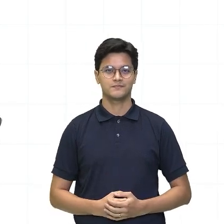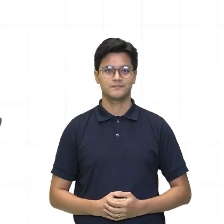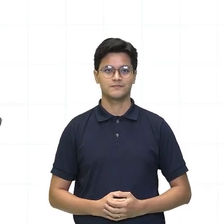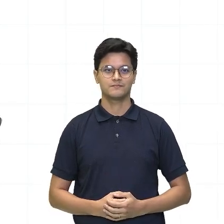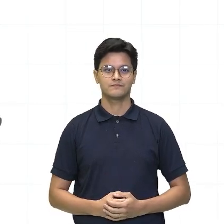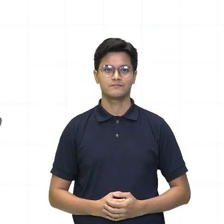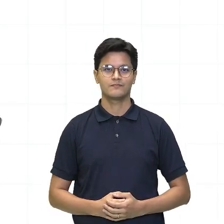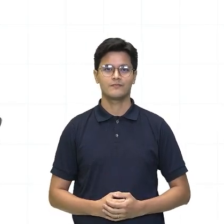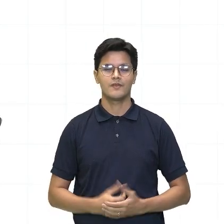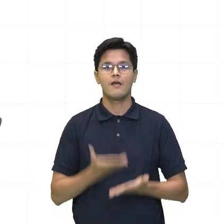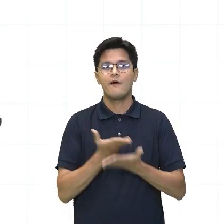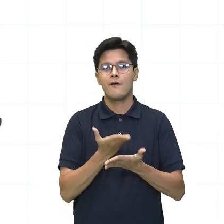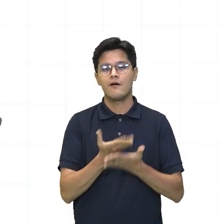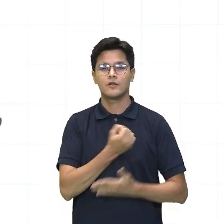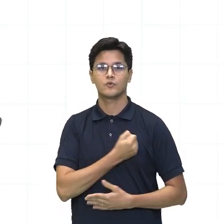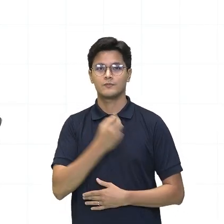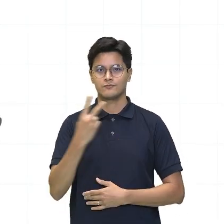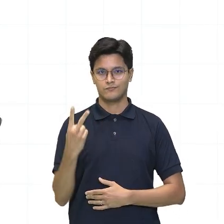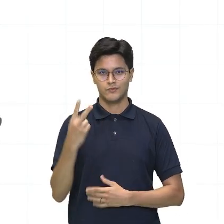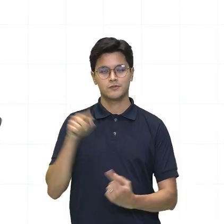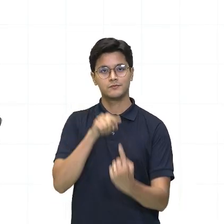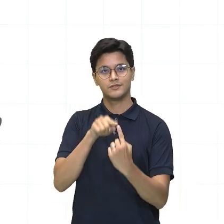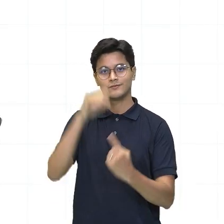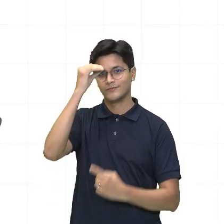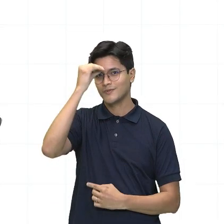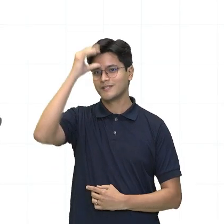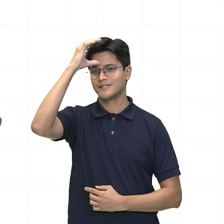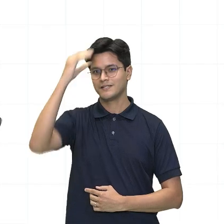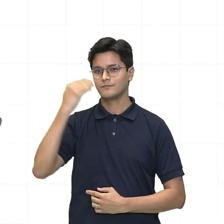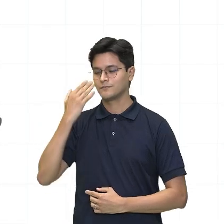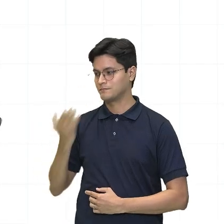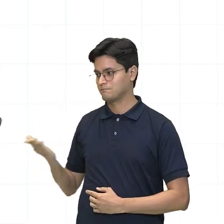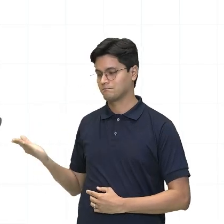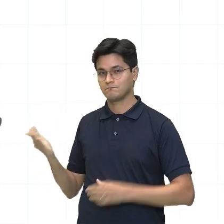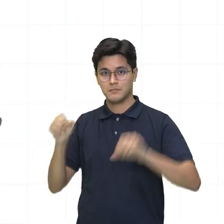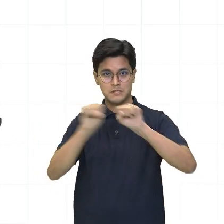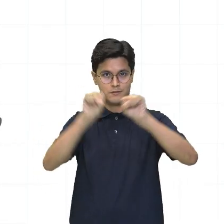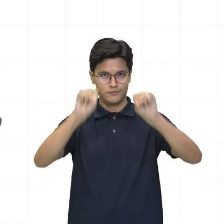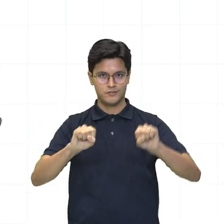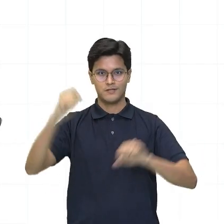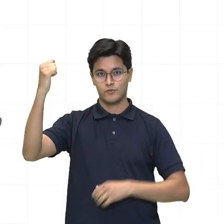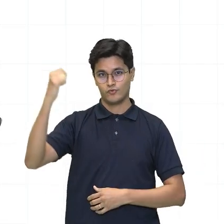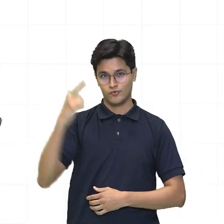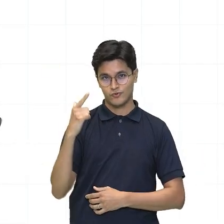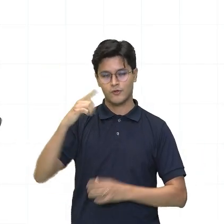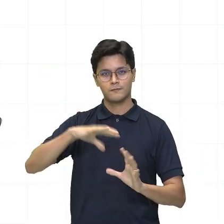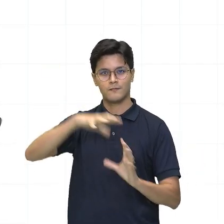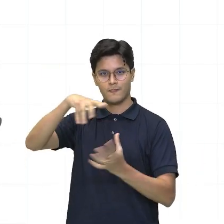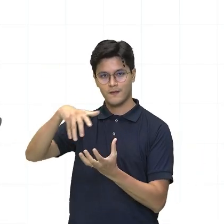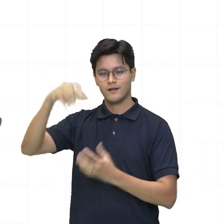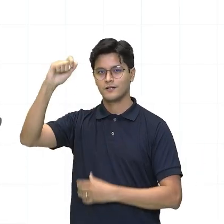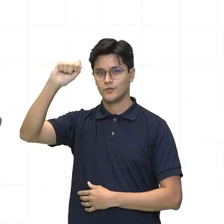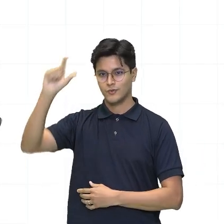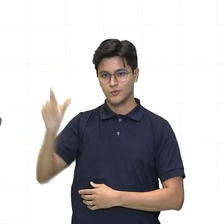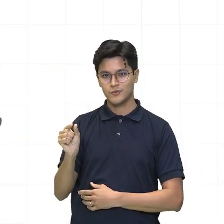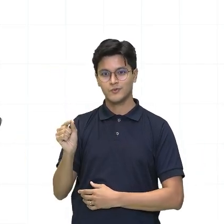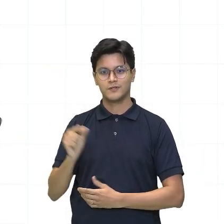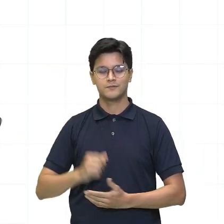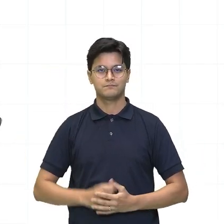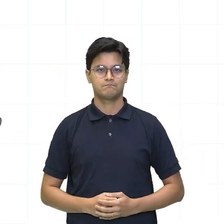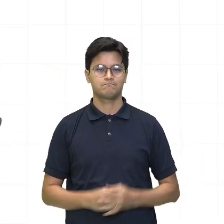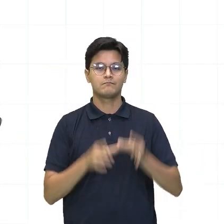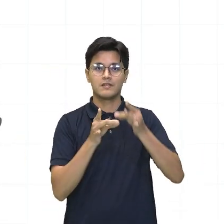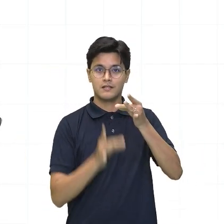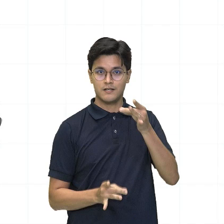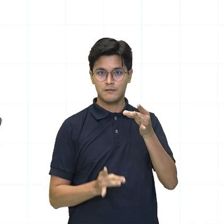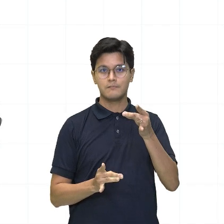Nossa aula de número 2, objeto de conhecimento, Sistema, Sol, Terra e Lua. E no detalhamento,